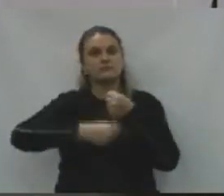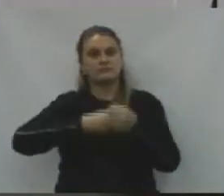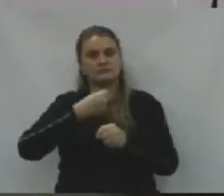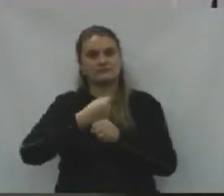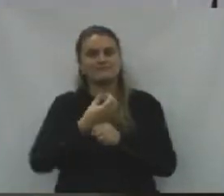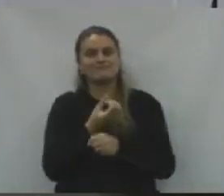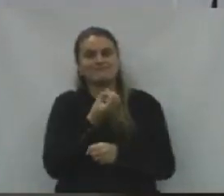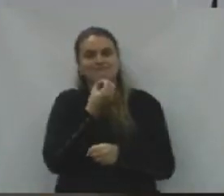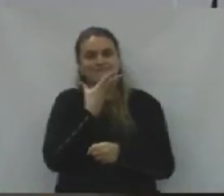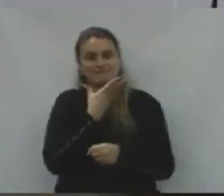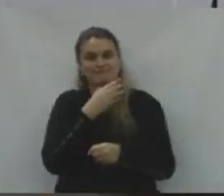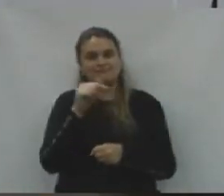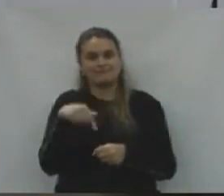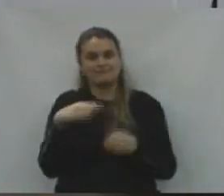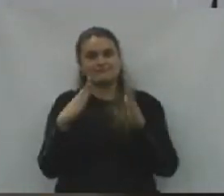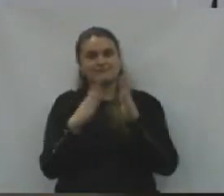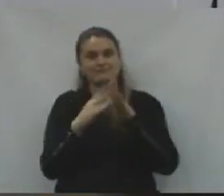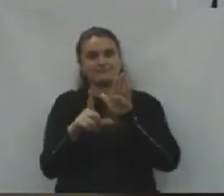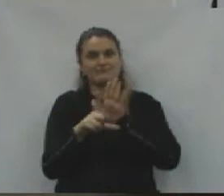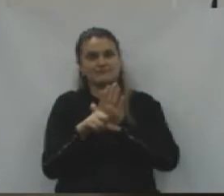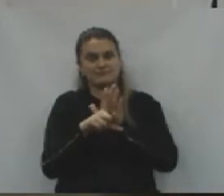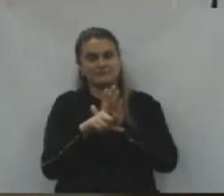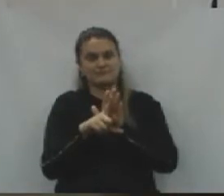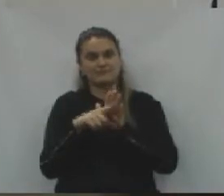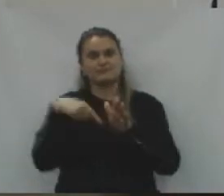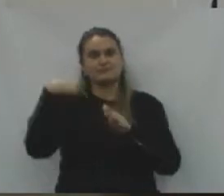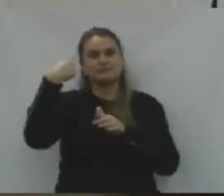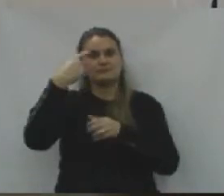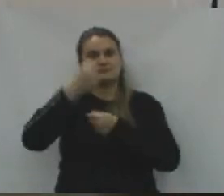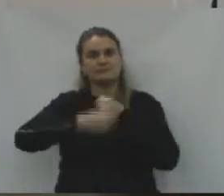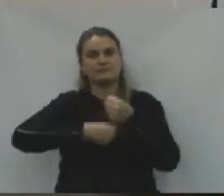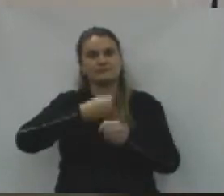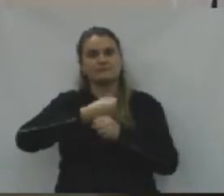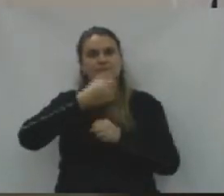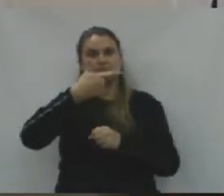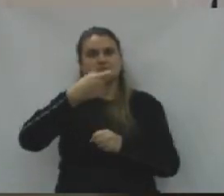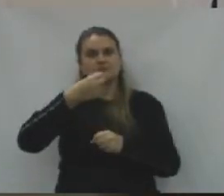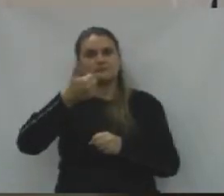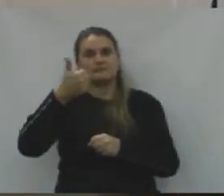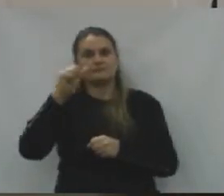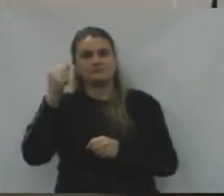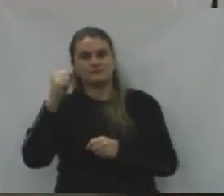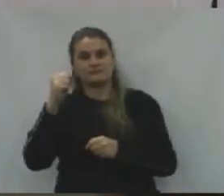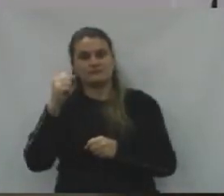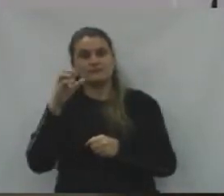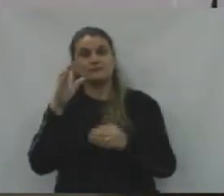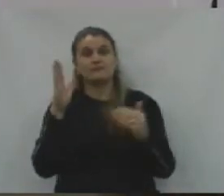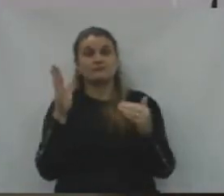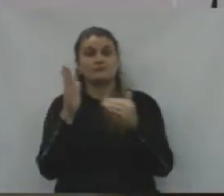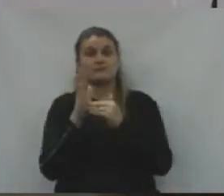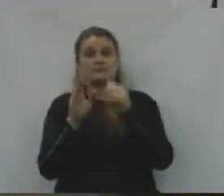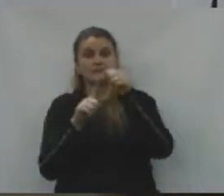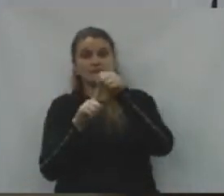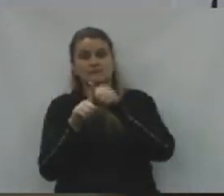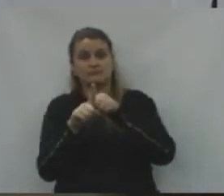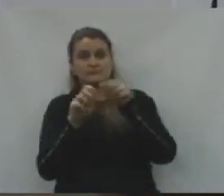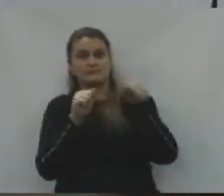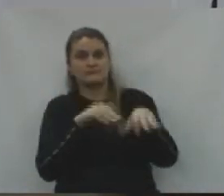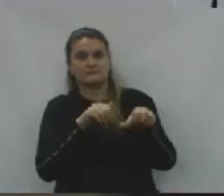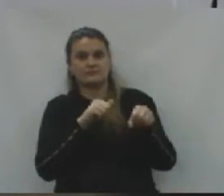ano. Graças a essa augusta Casa de Leis, para 2018, hoje, considerando até